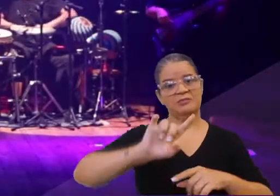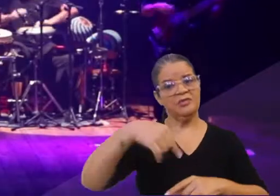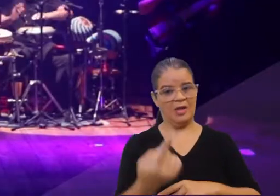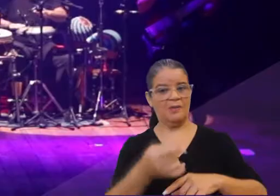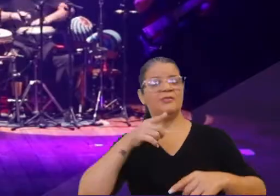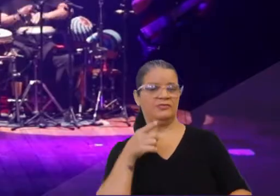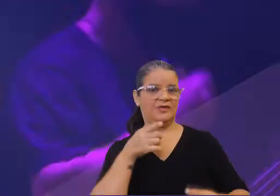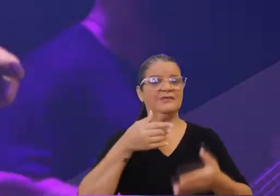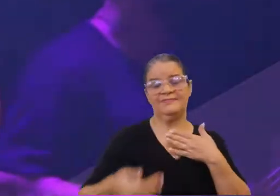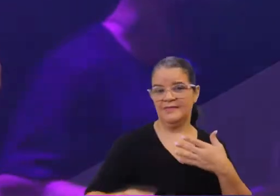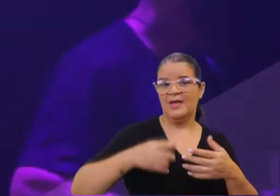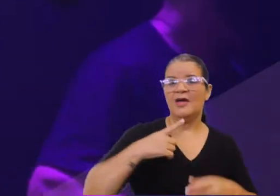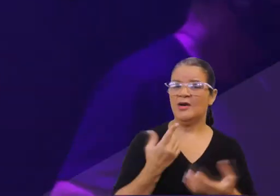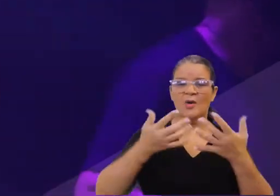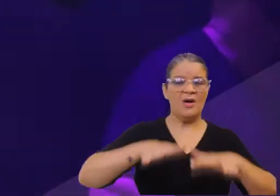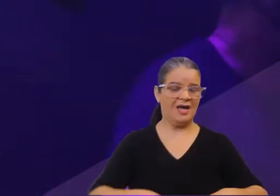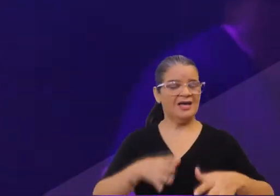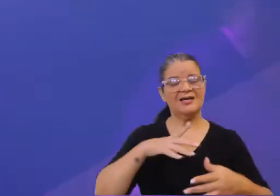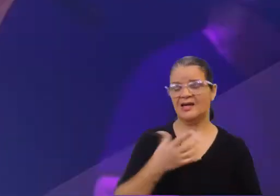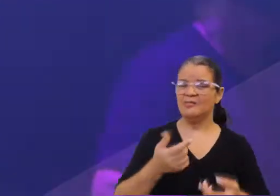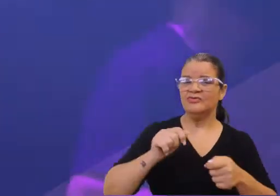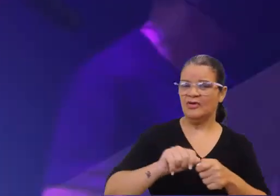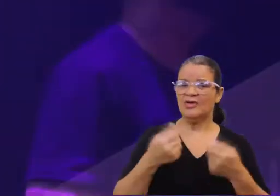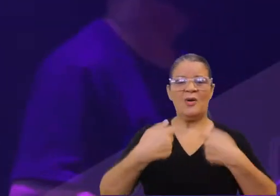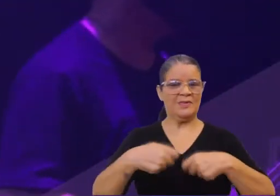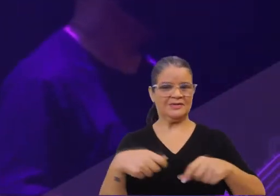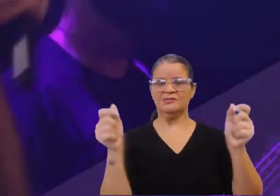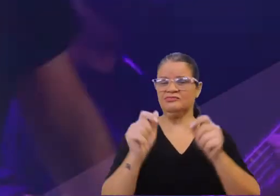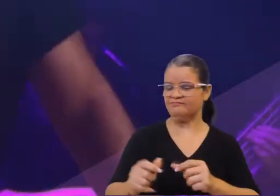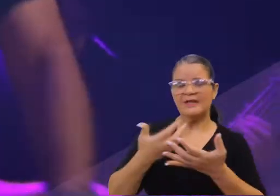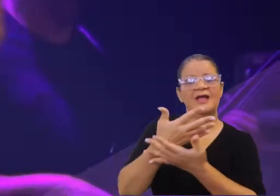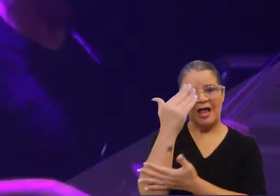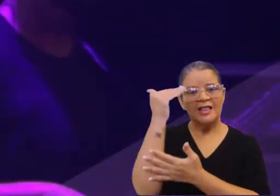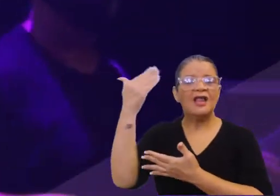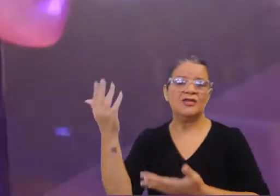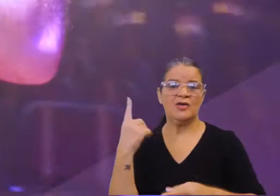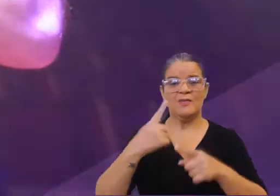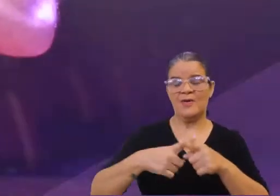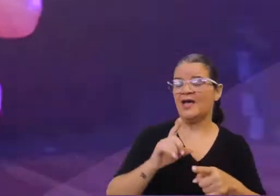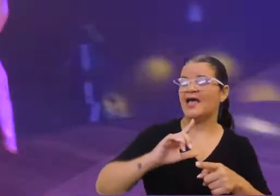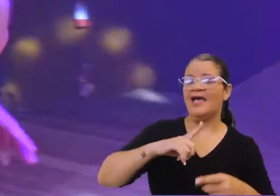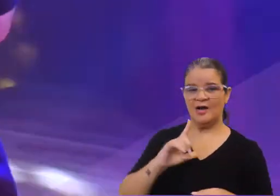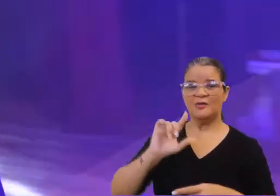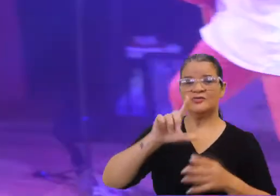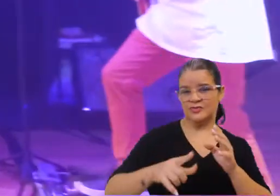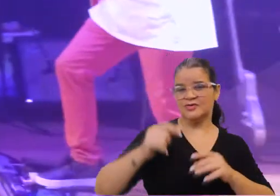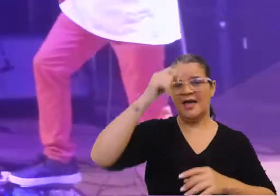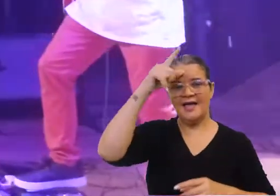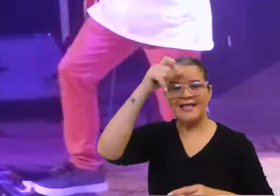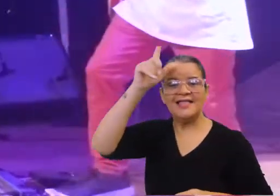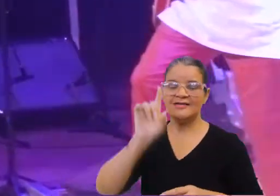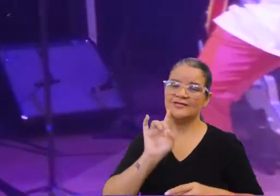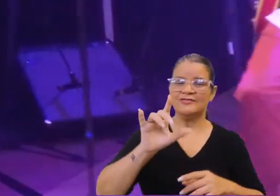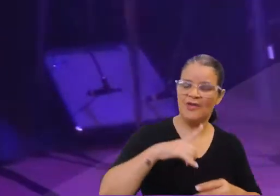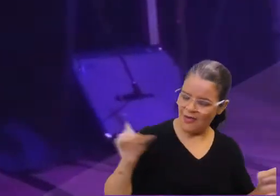perde a mão. Não queremos ser os imperadores, só precisamos de uma chance para o valor. Porque se nossos ideais ninguém ampara, só